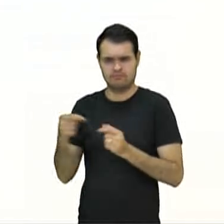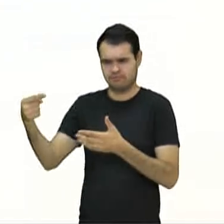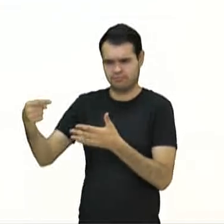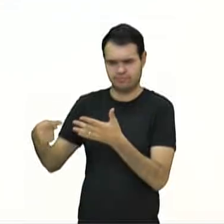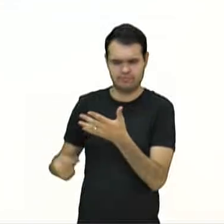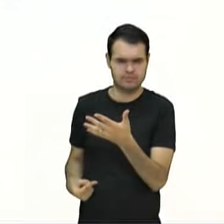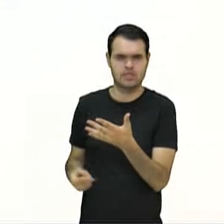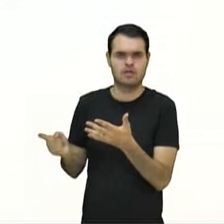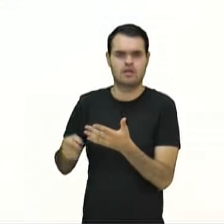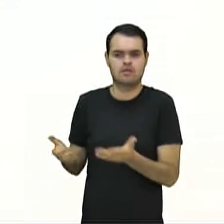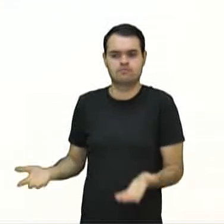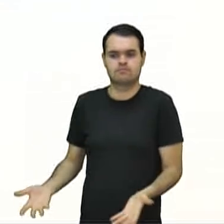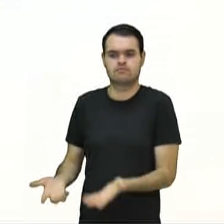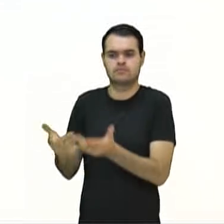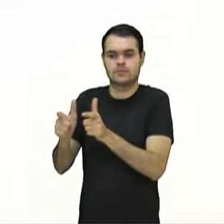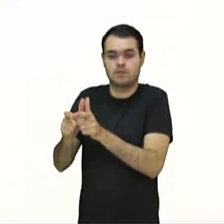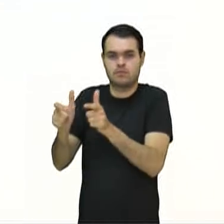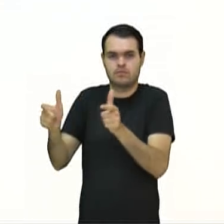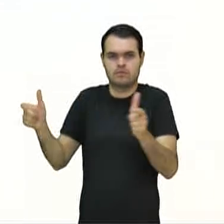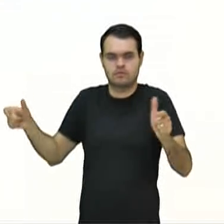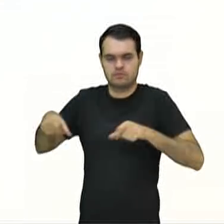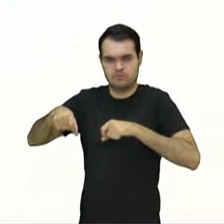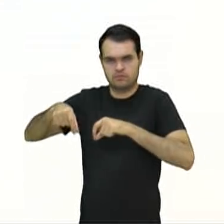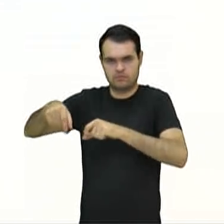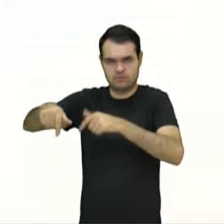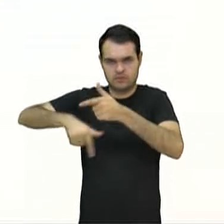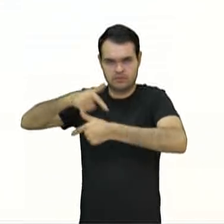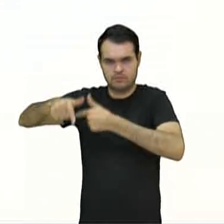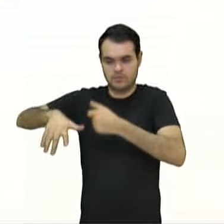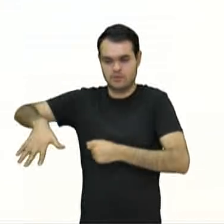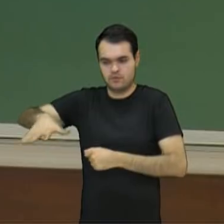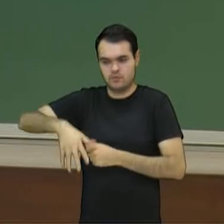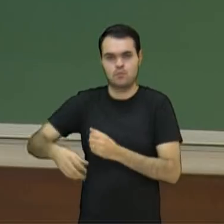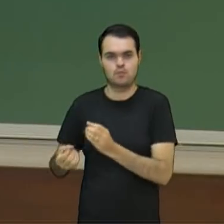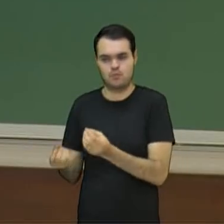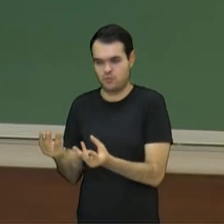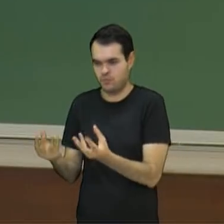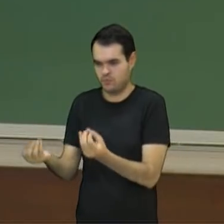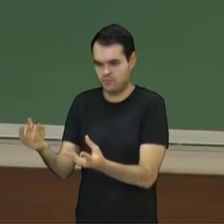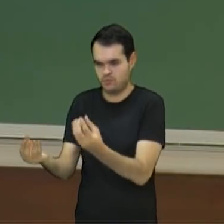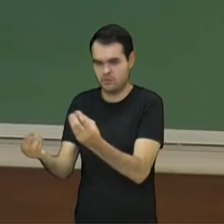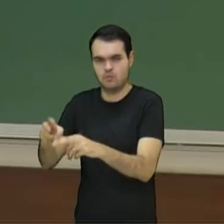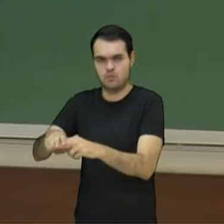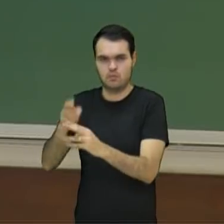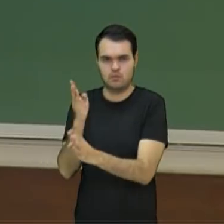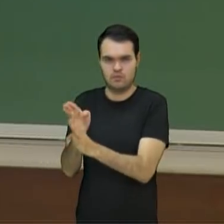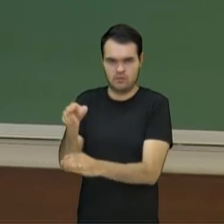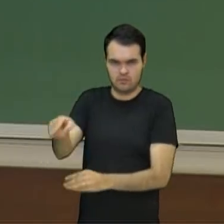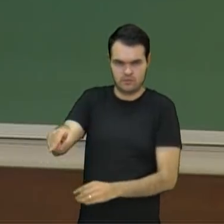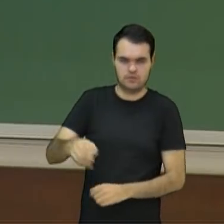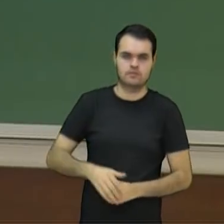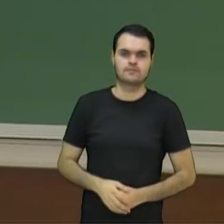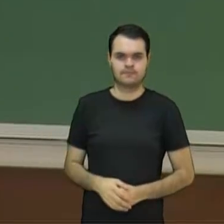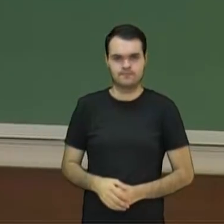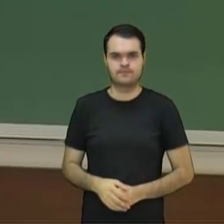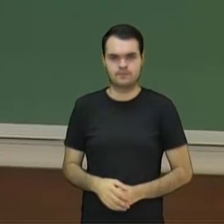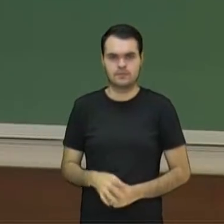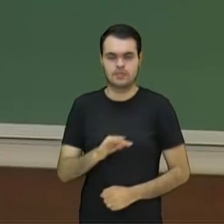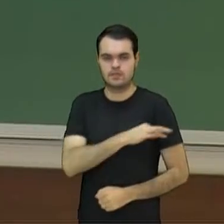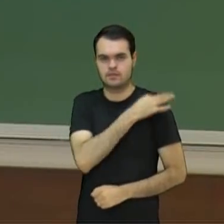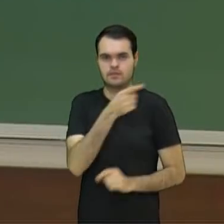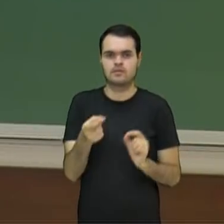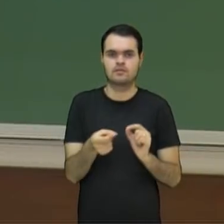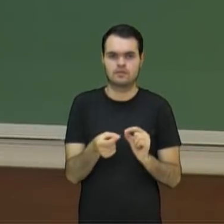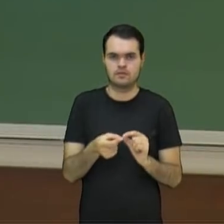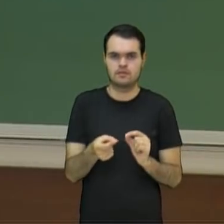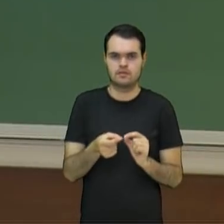o aumento das áreas para as atividades agrícolas e uma maior produtividade. Por esse motivo, então, considerando essas técnicas que